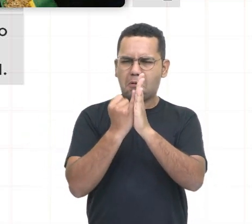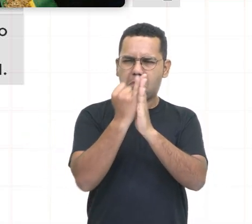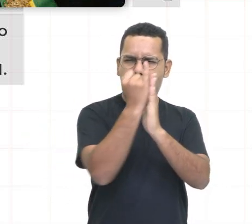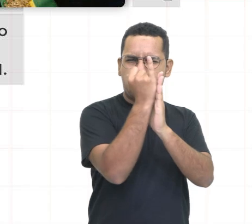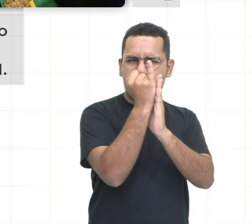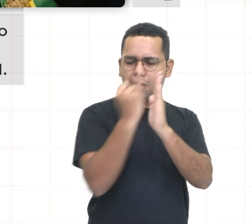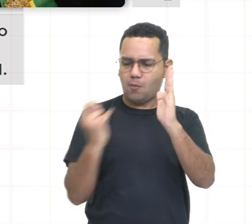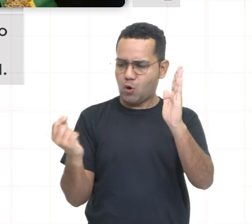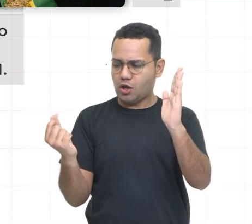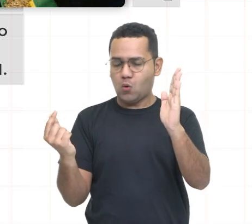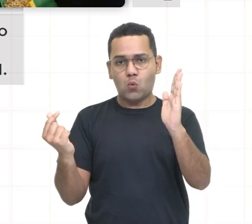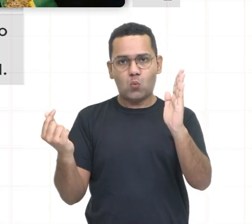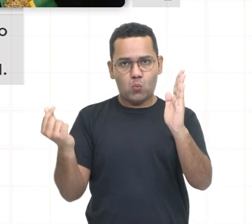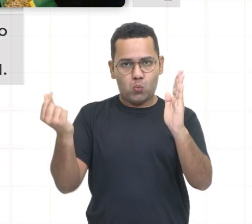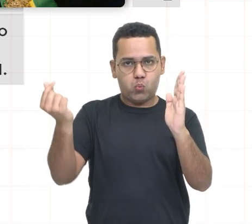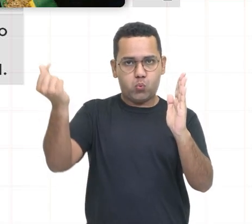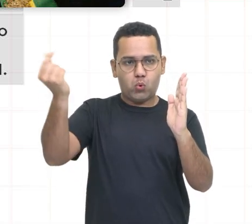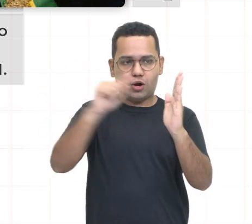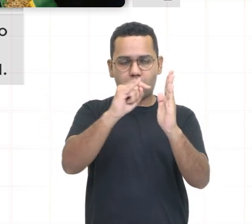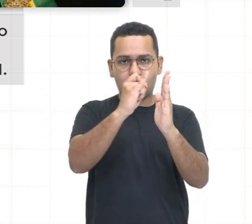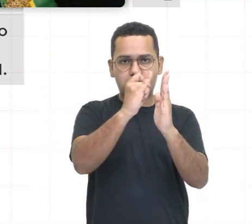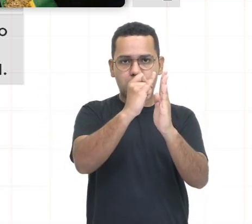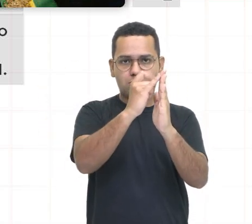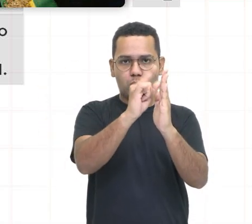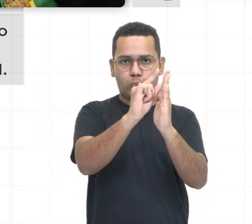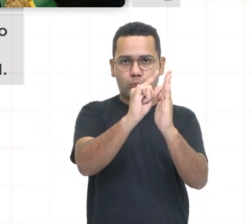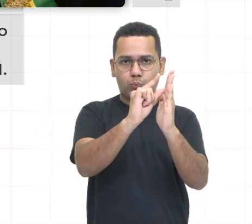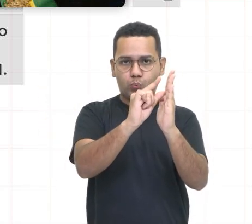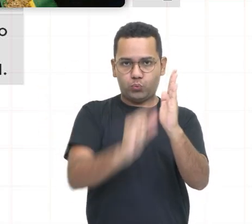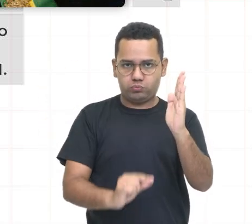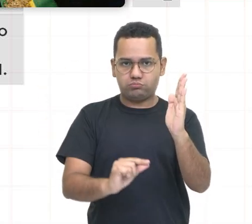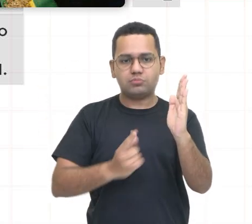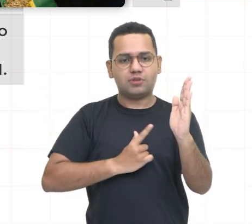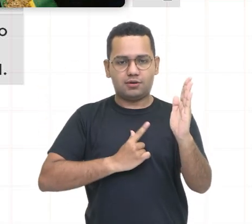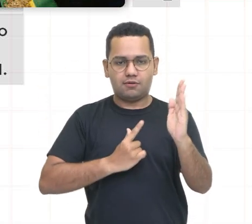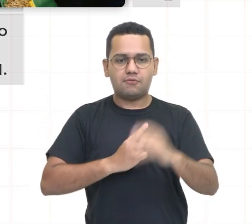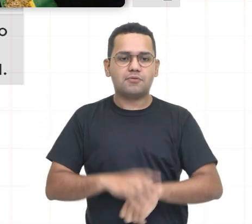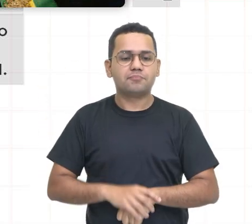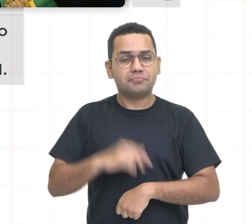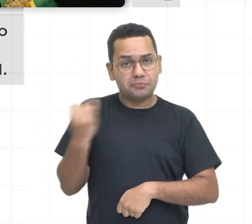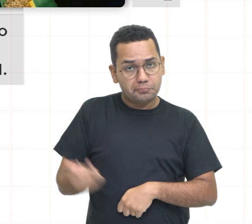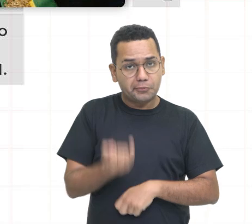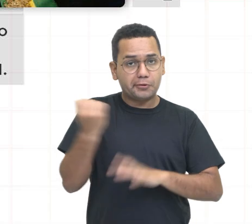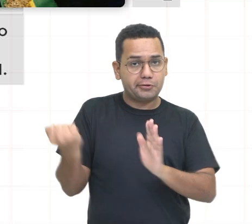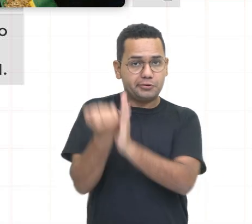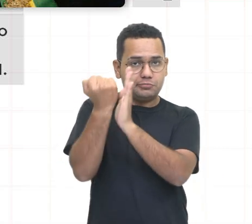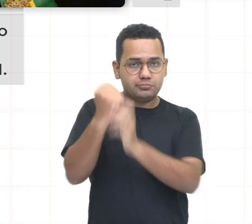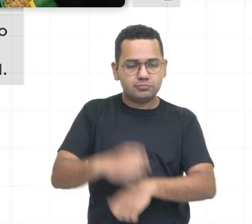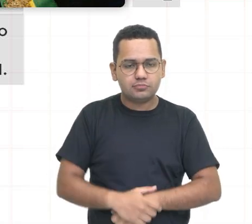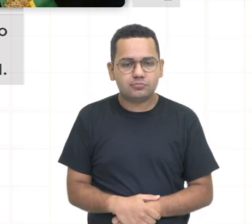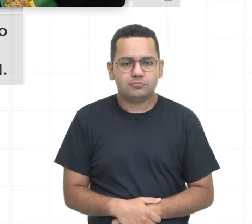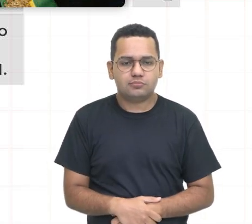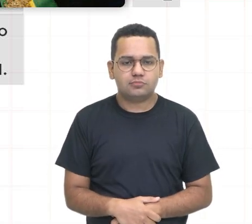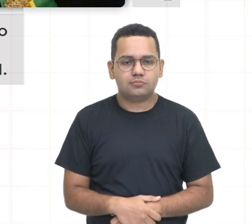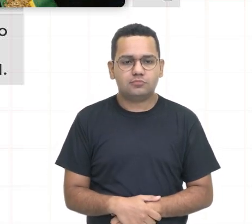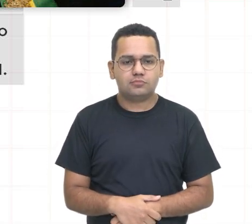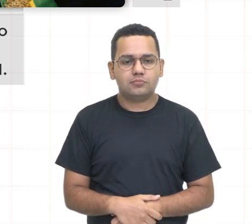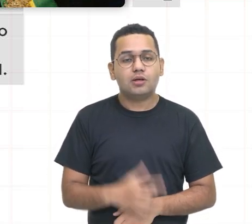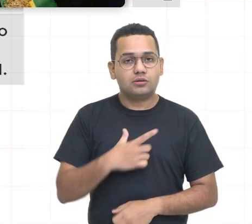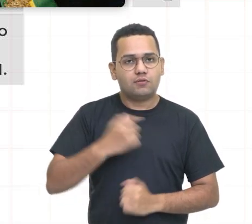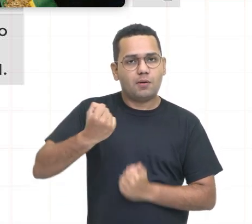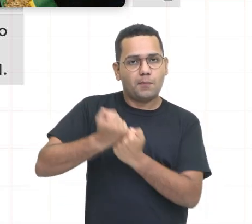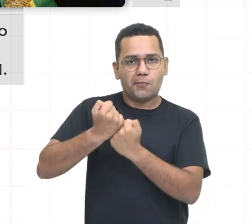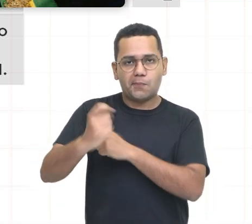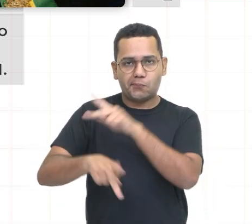e estabilizando a economia. Foi um marco na história econômica do Brasil e ganhou o apoio